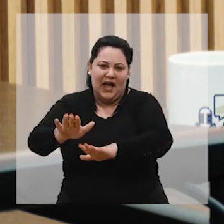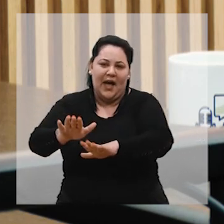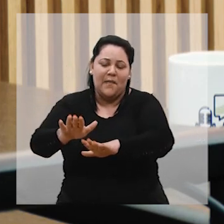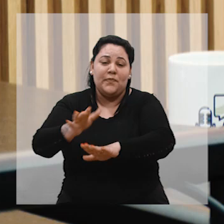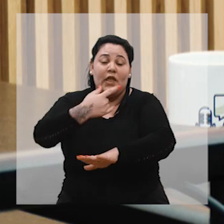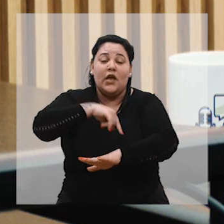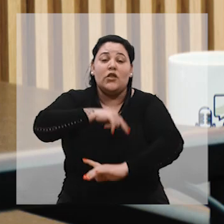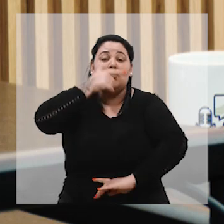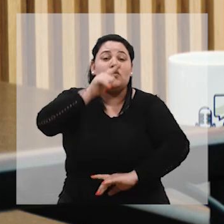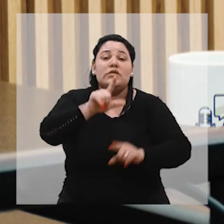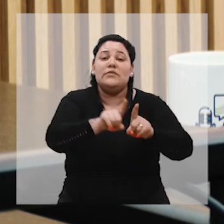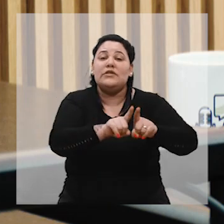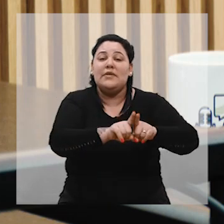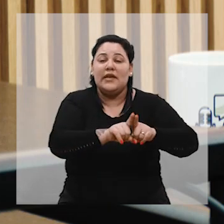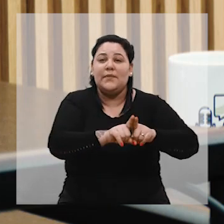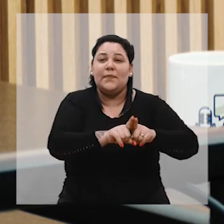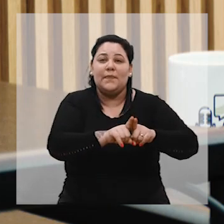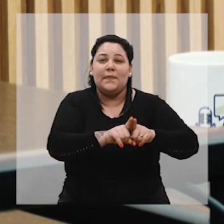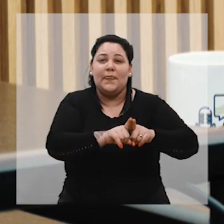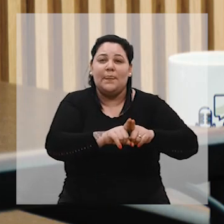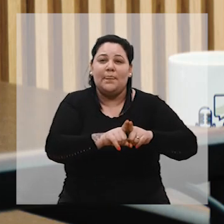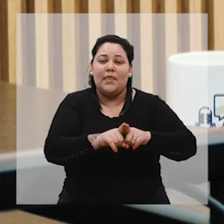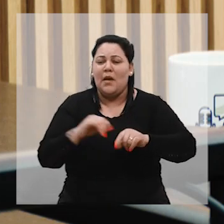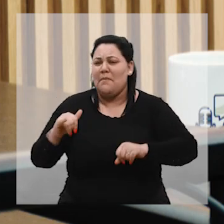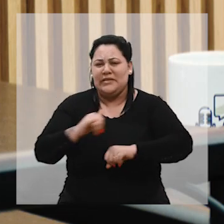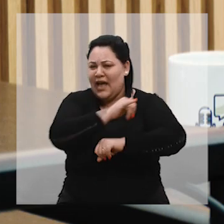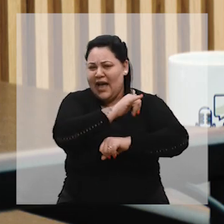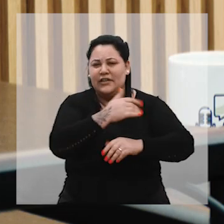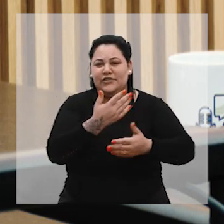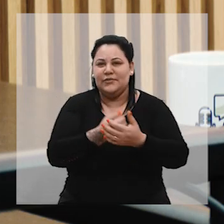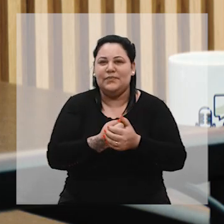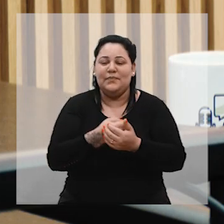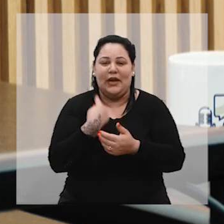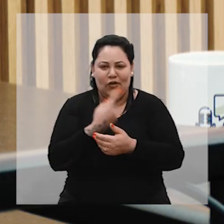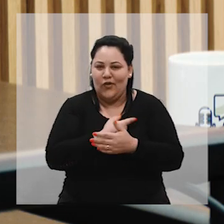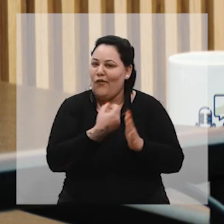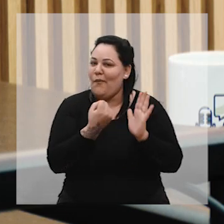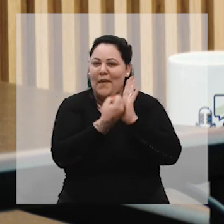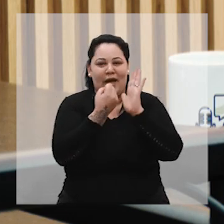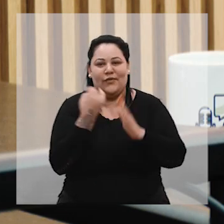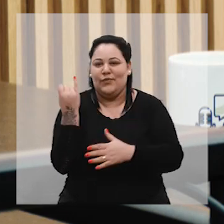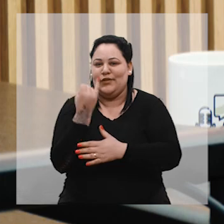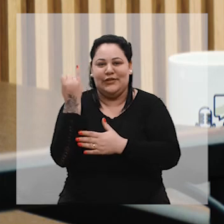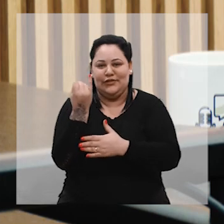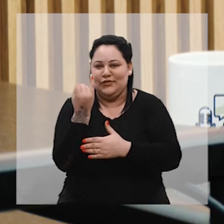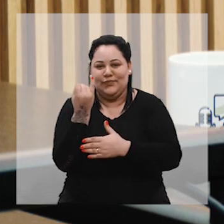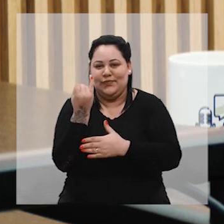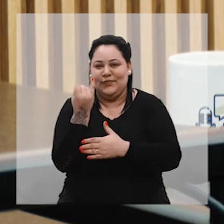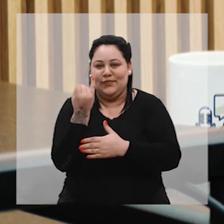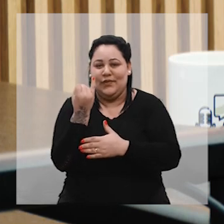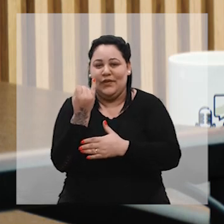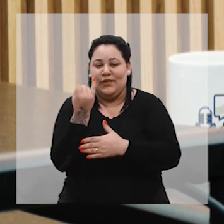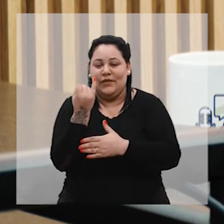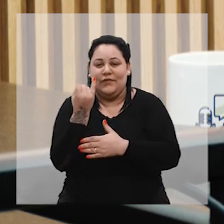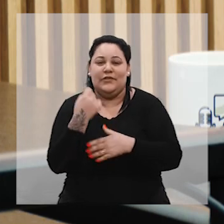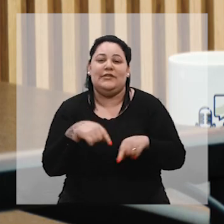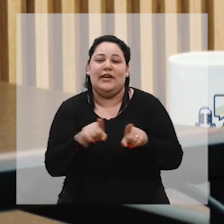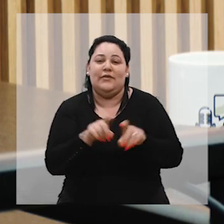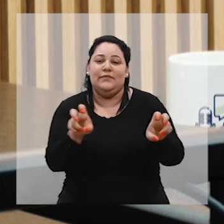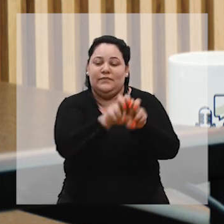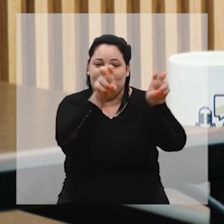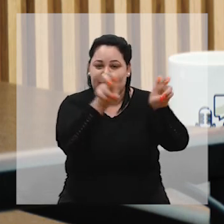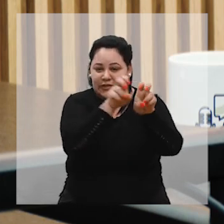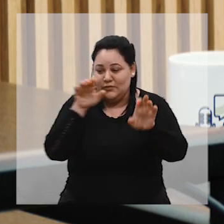lá. E aí nós conseguimos as passagens. Foi um grande marco para o futsal de nanismo. Um grande